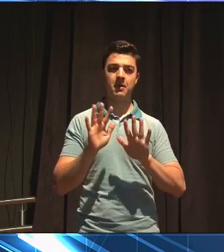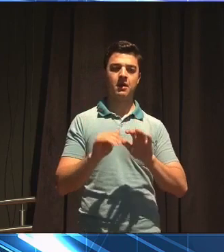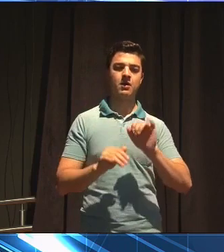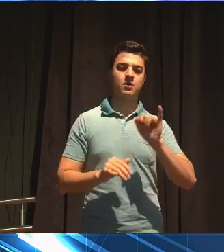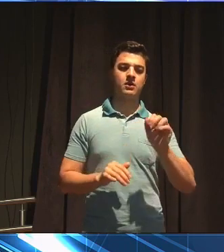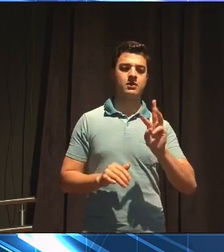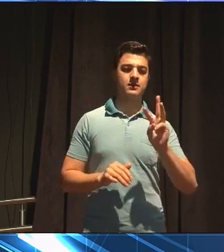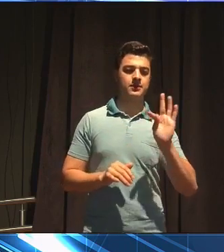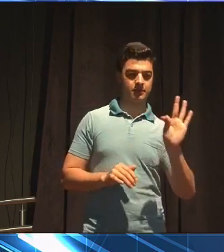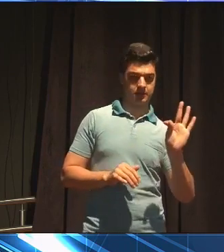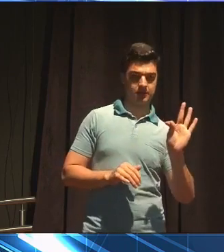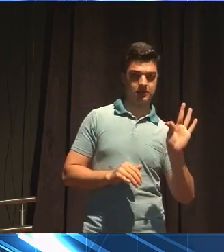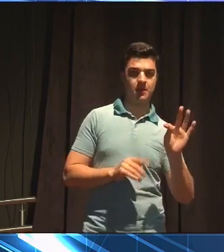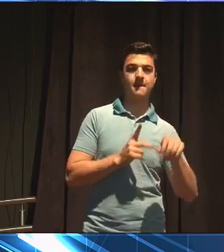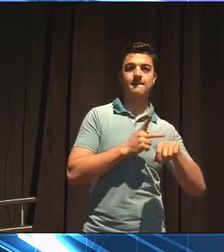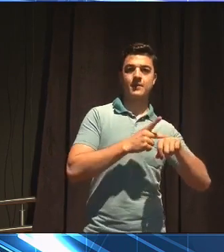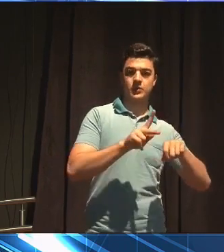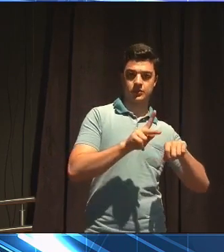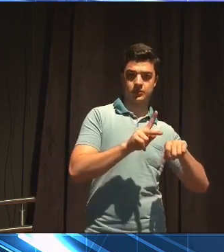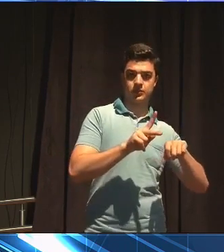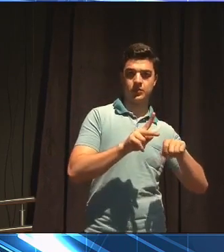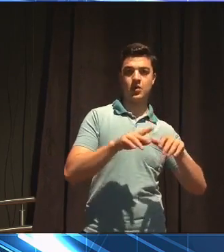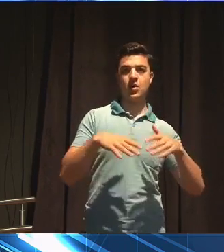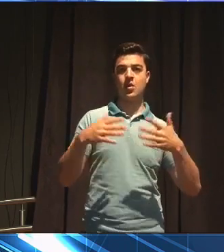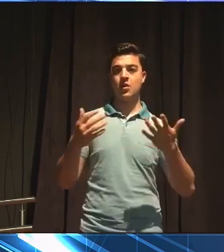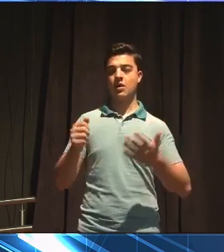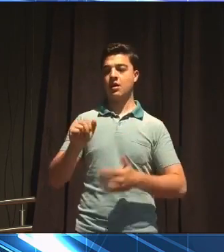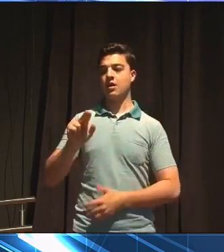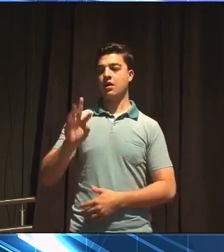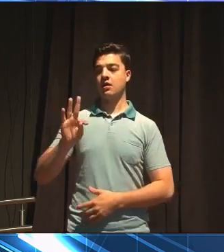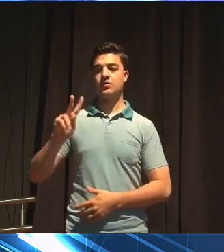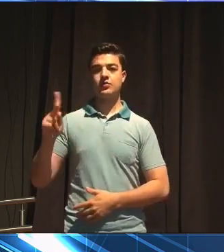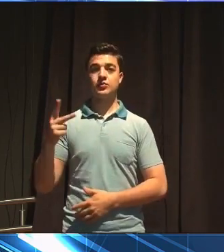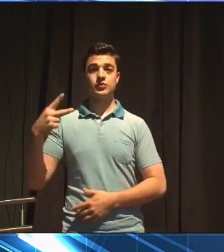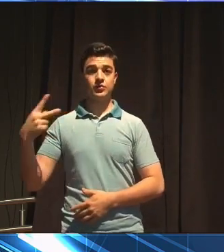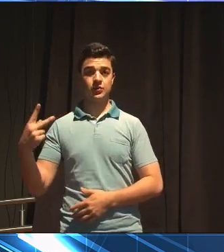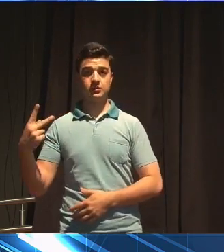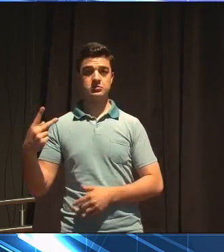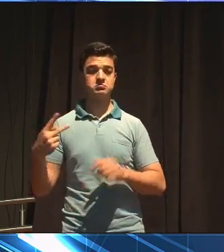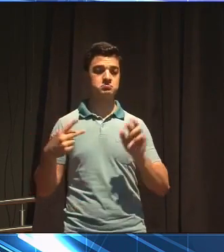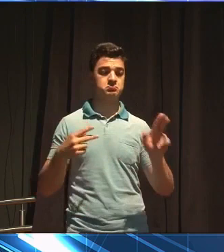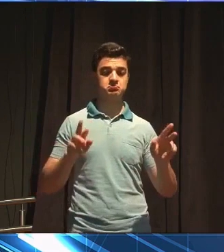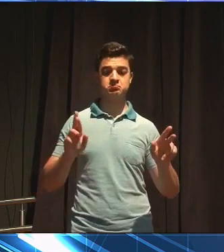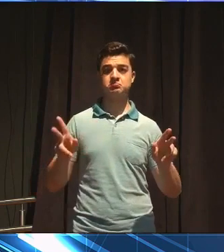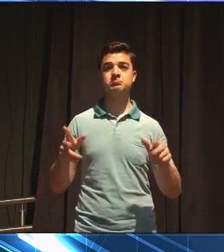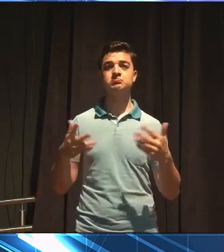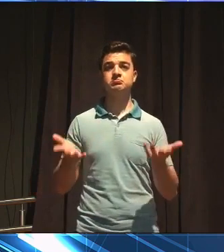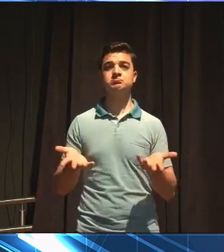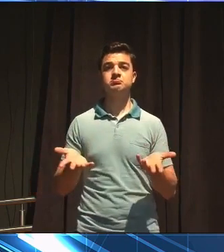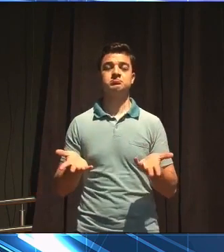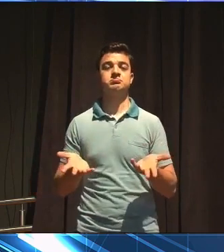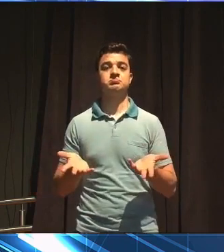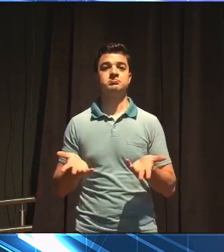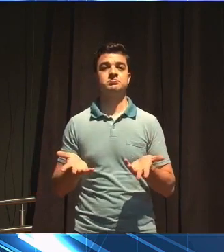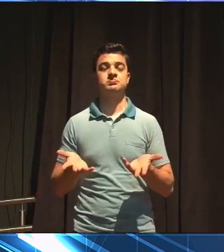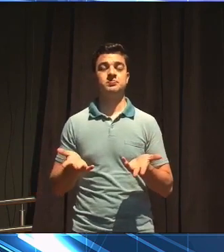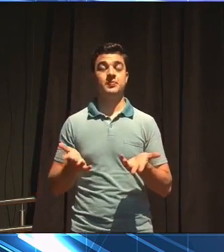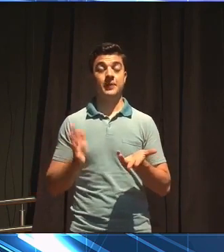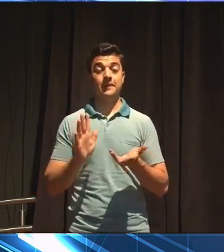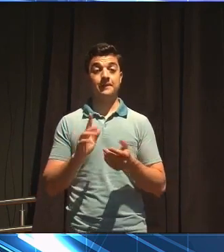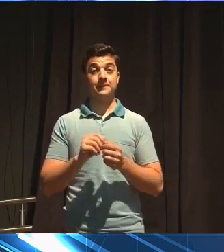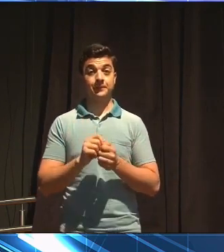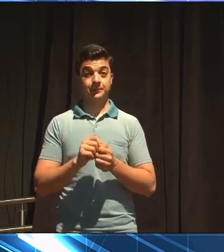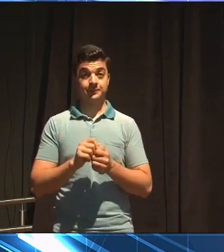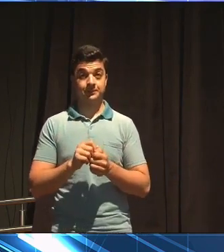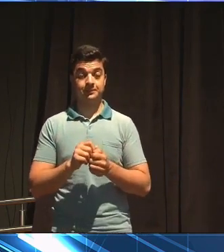JWT puro e adicionar um OAuth 2? E o problema entre os dois, ele não está no